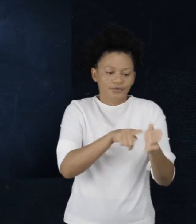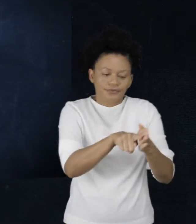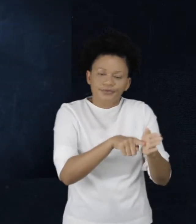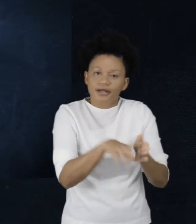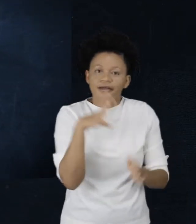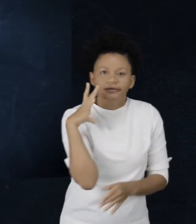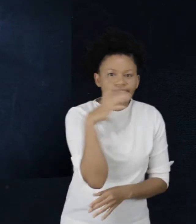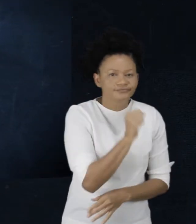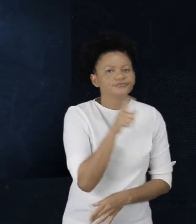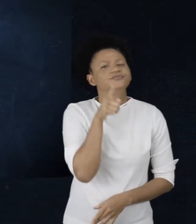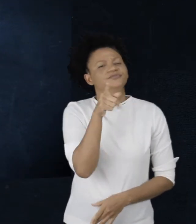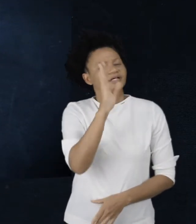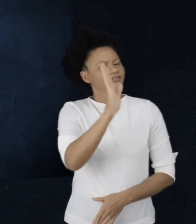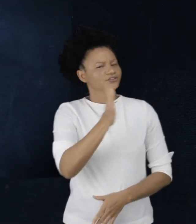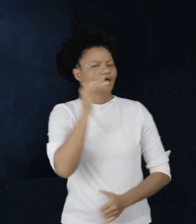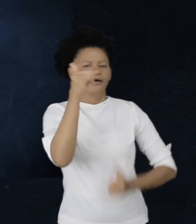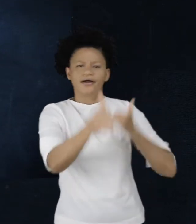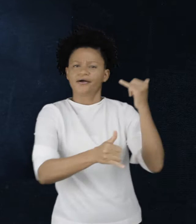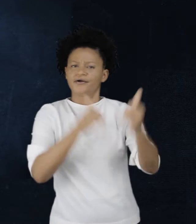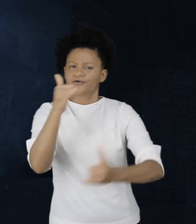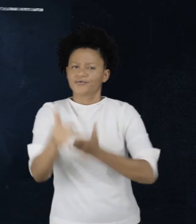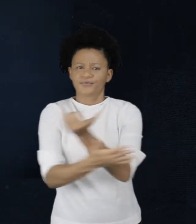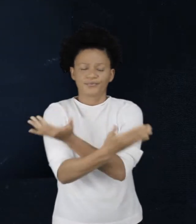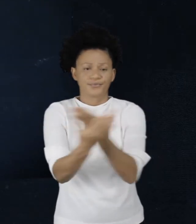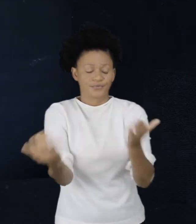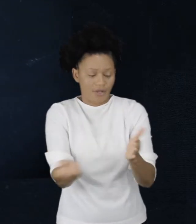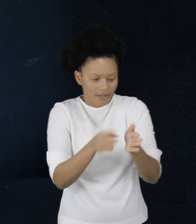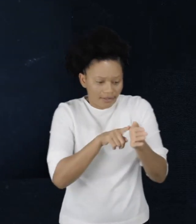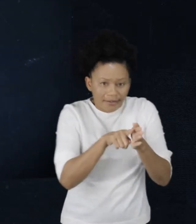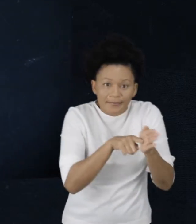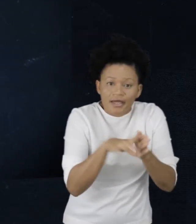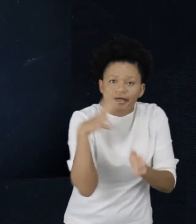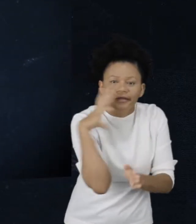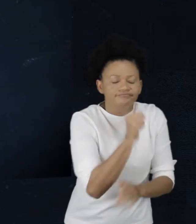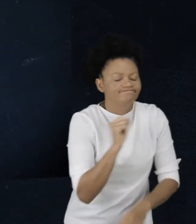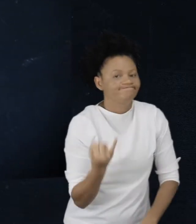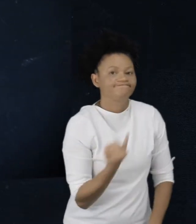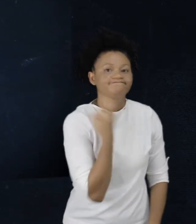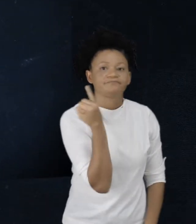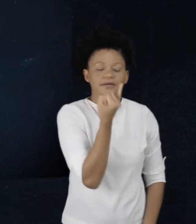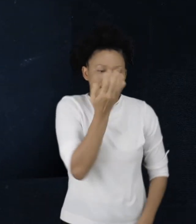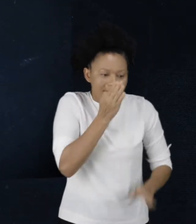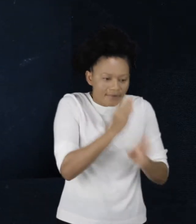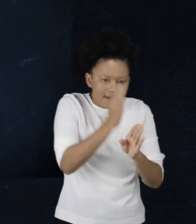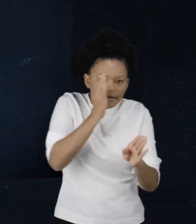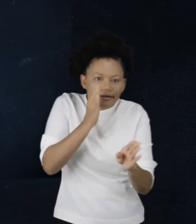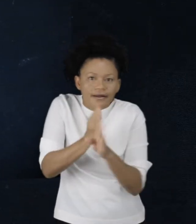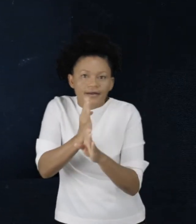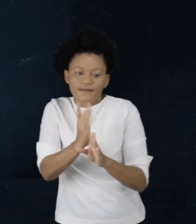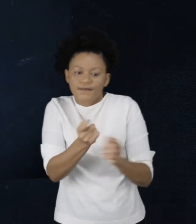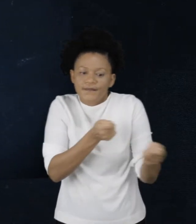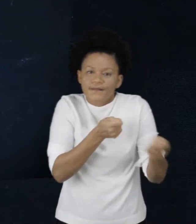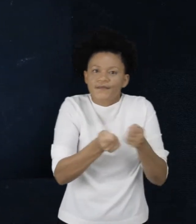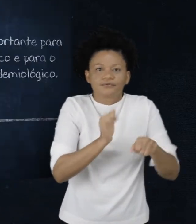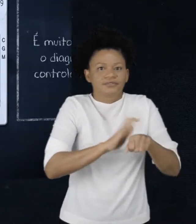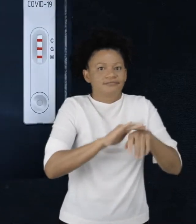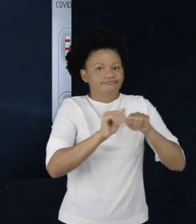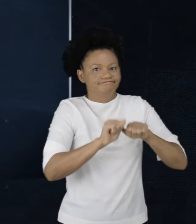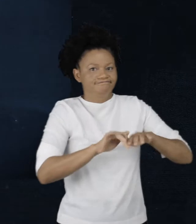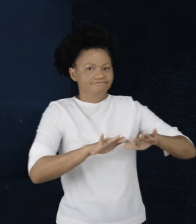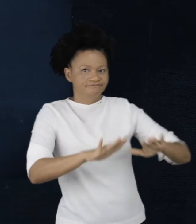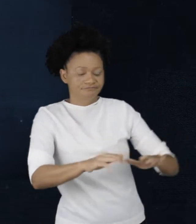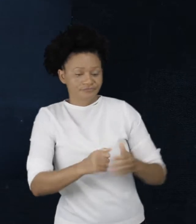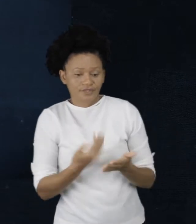rápido, e você já deve ter ouvido falar dele. O teste rápido é muito importante para o diagnóstico e para o controle epidemiológico.